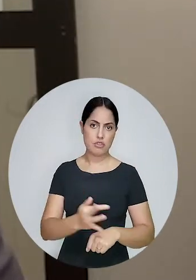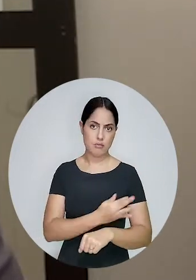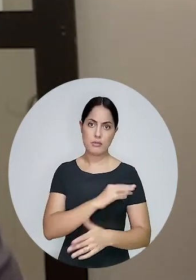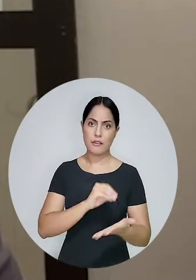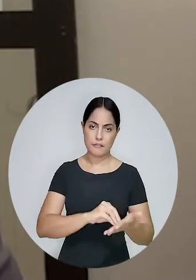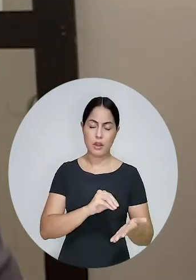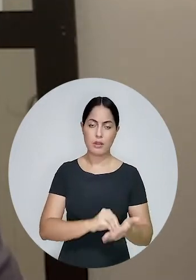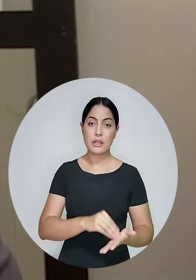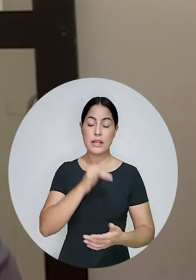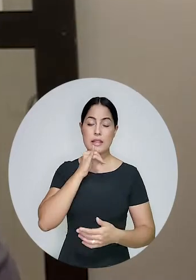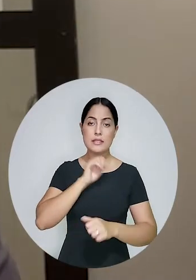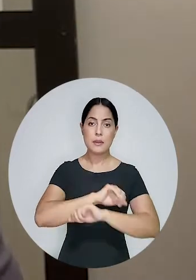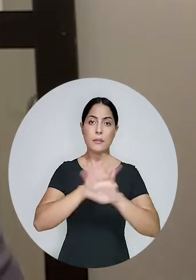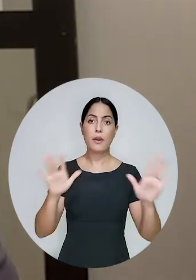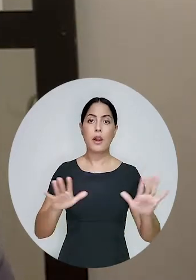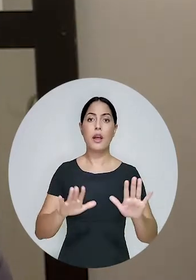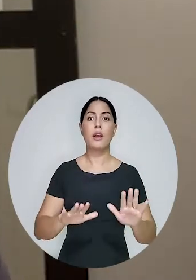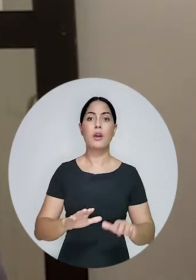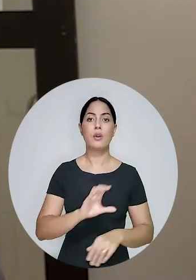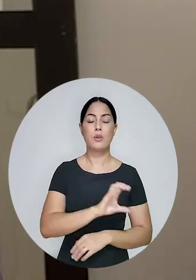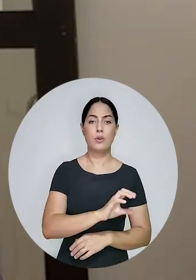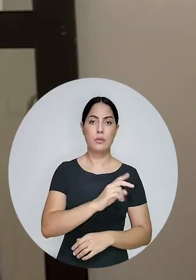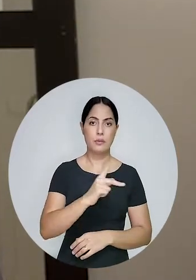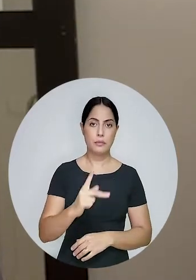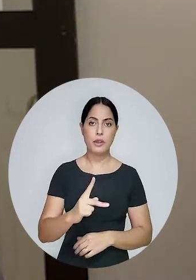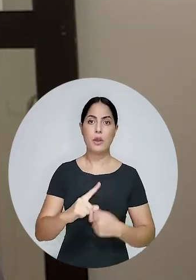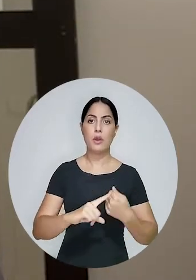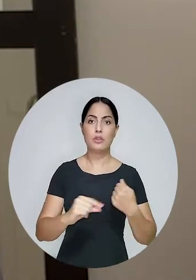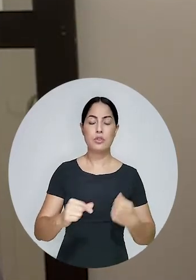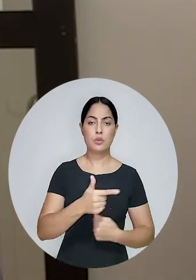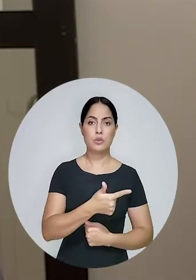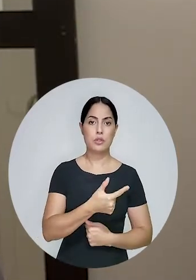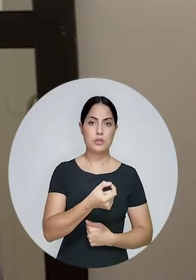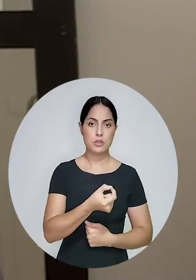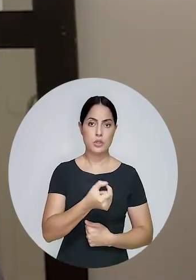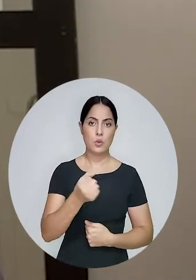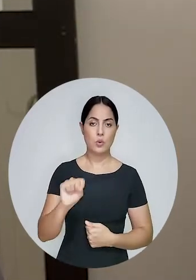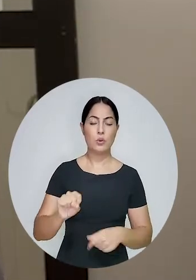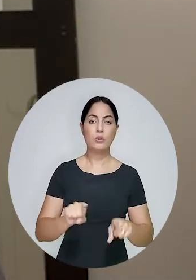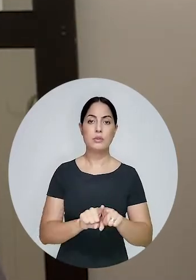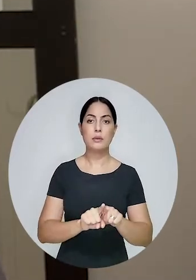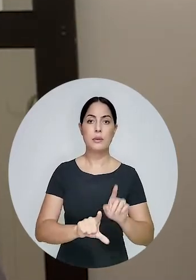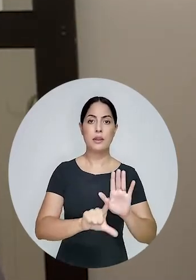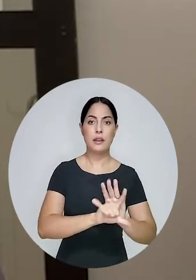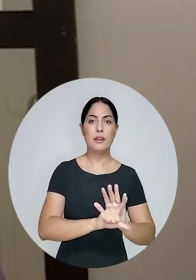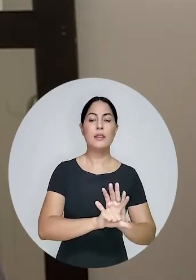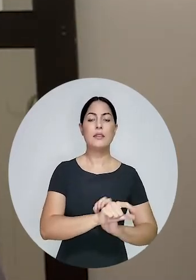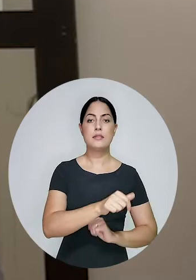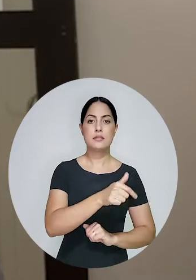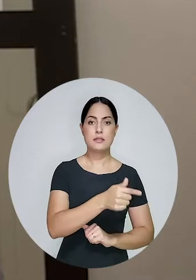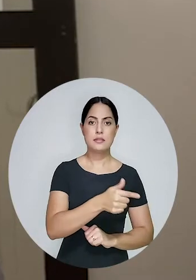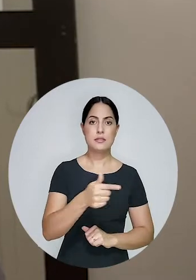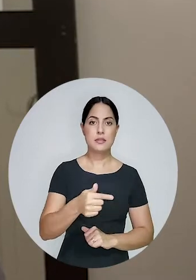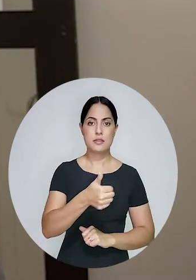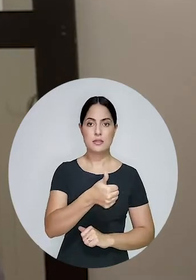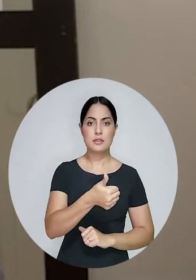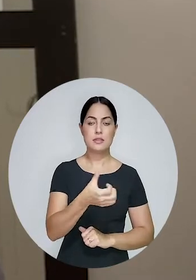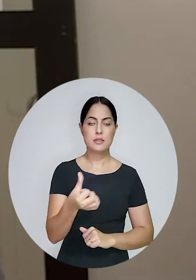crimes de intolerância religiosa. O próprio Código Penal, no seu artigo 208, e a